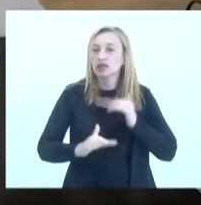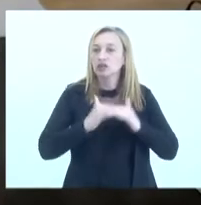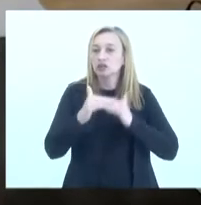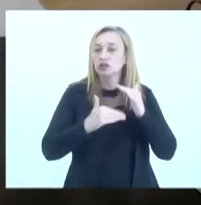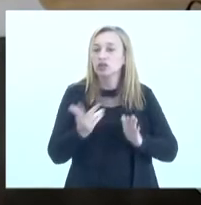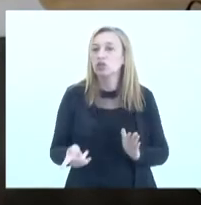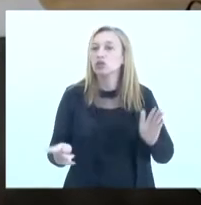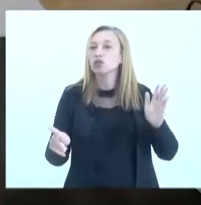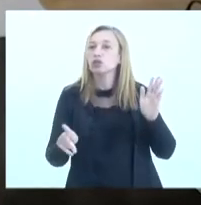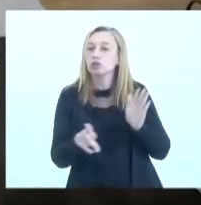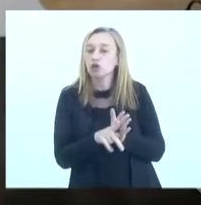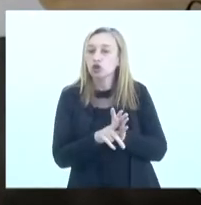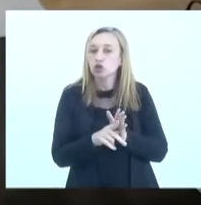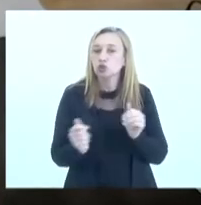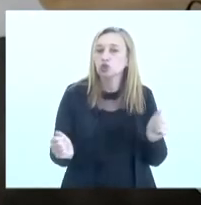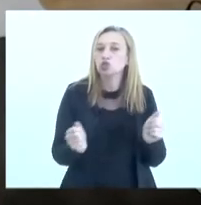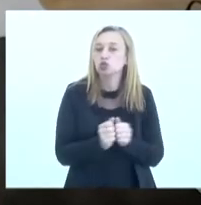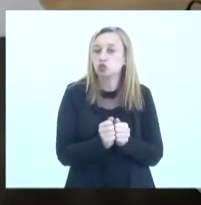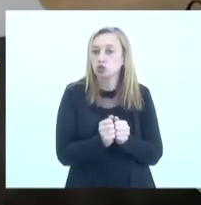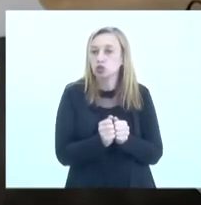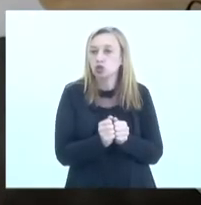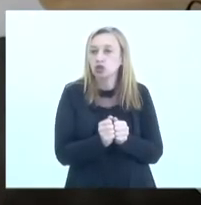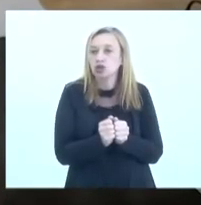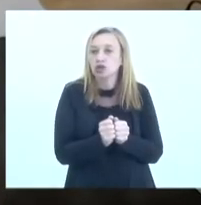esse projeto junto e de